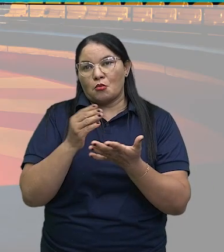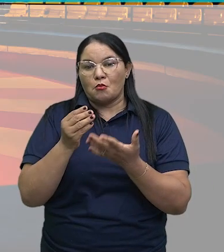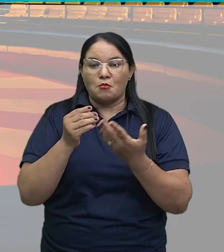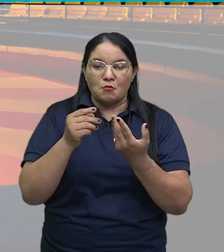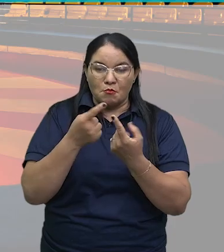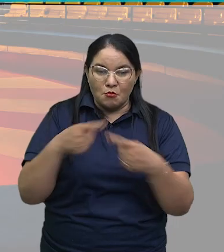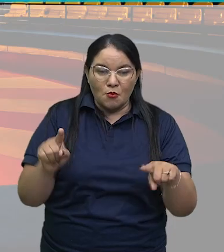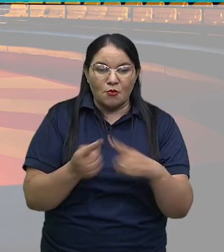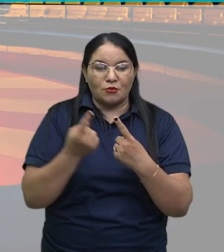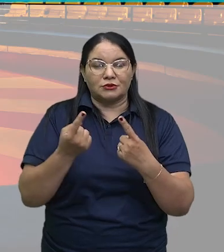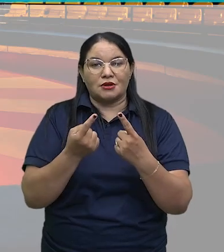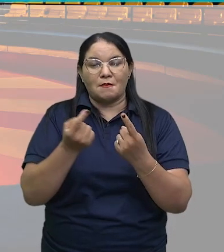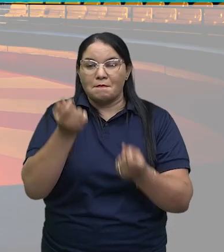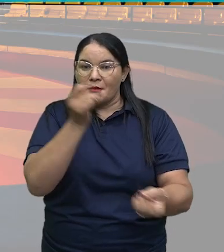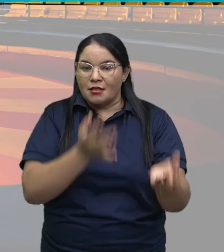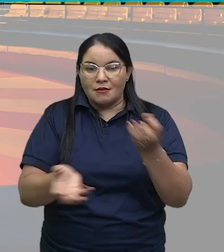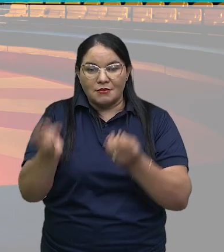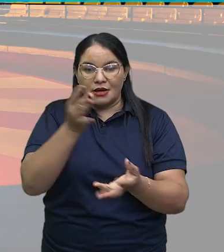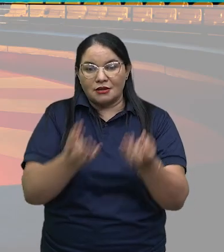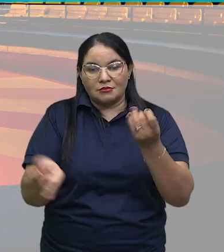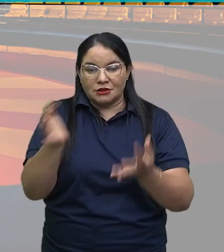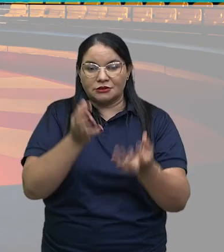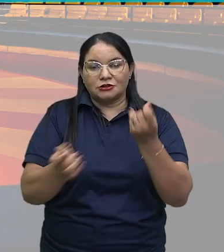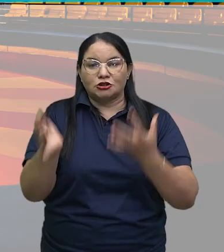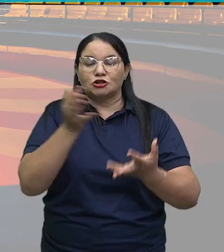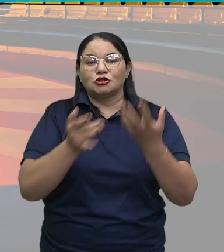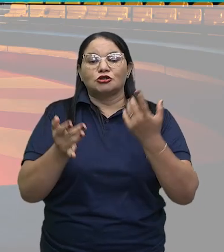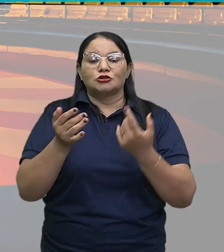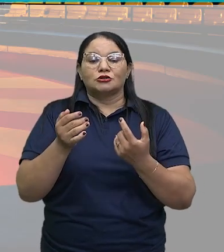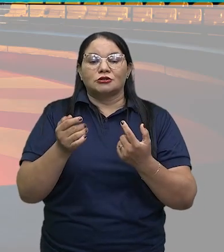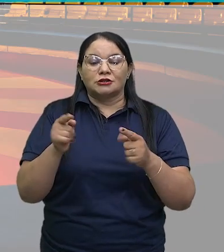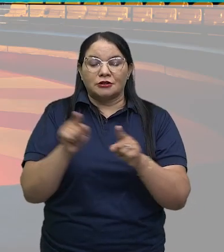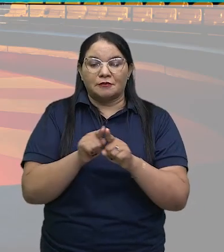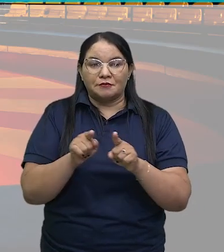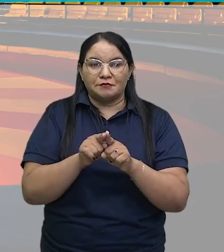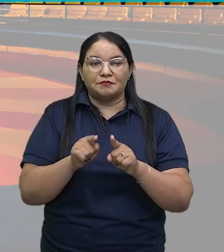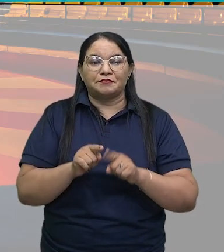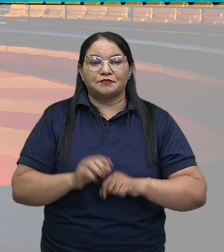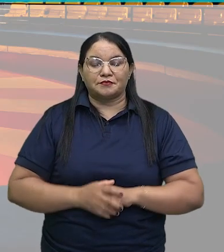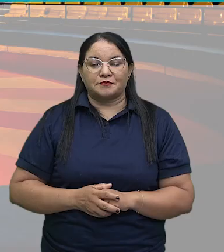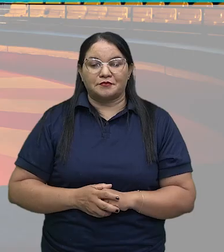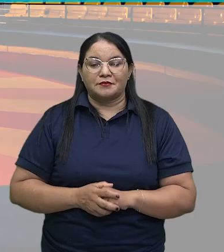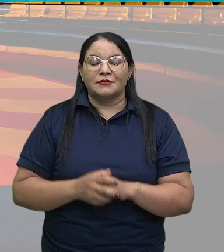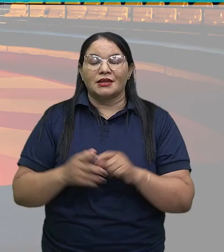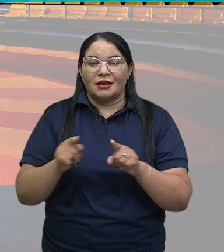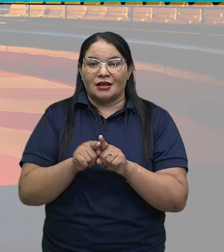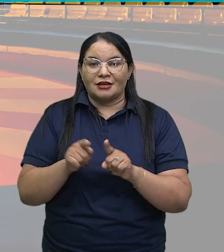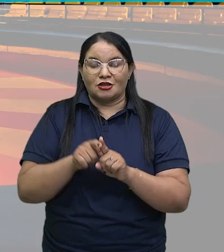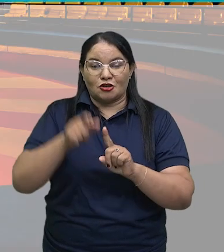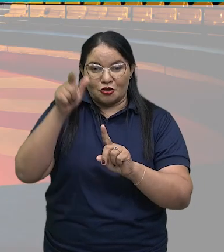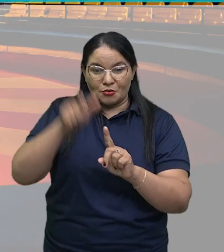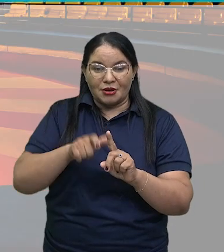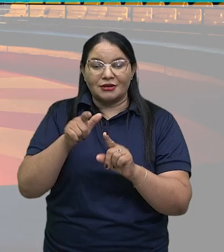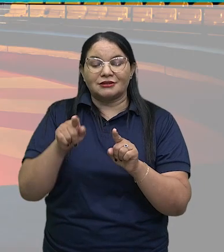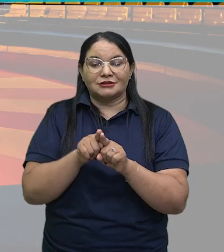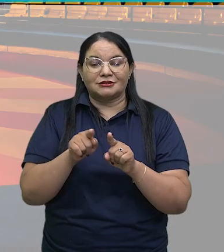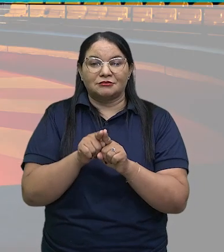como música, malabarismo, como vocês podem ver aqui que nós trouxemos um palhaço